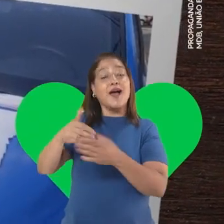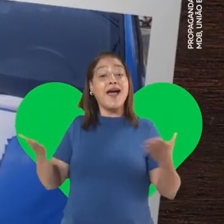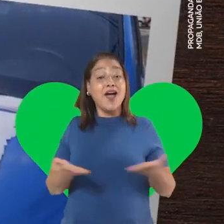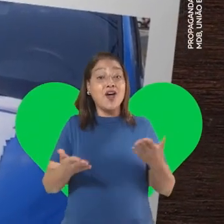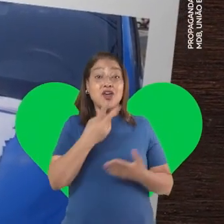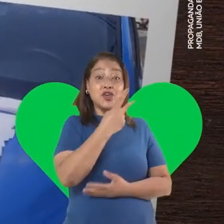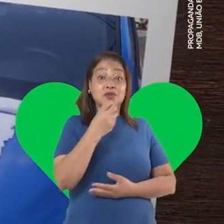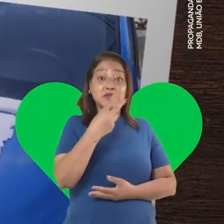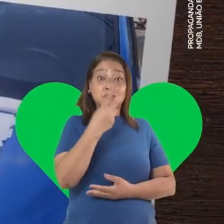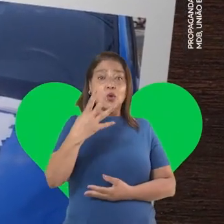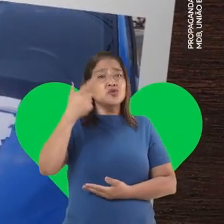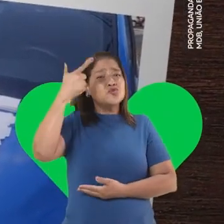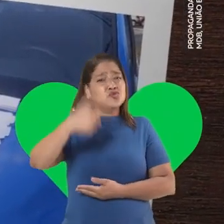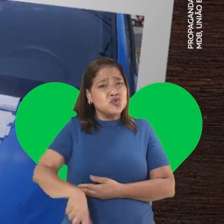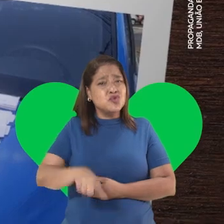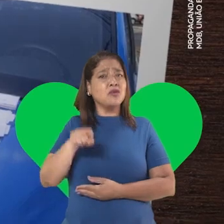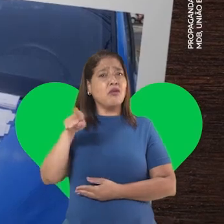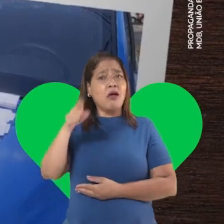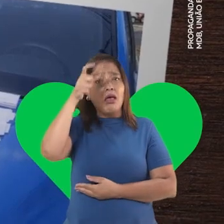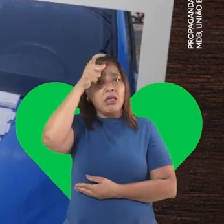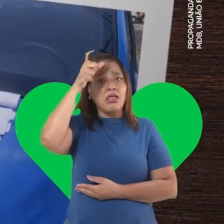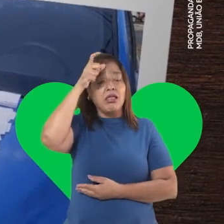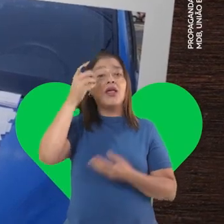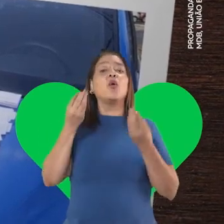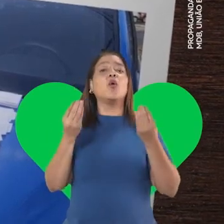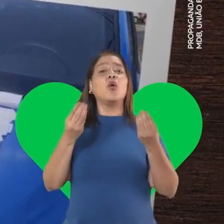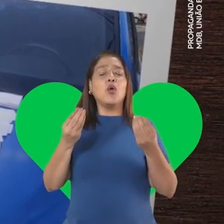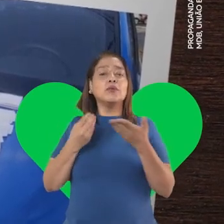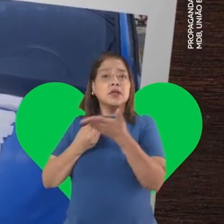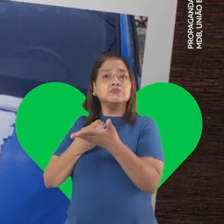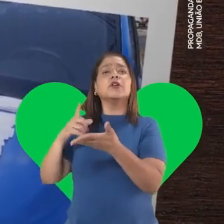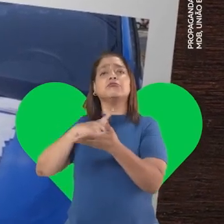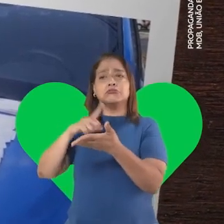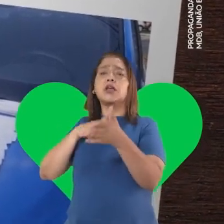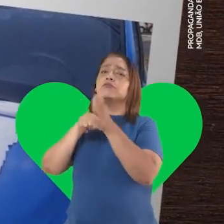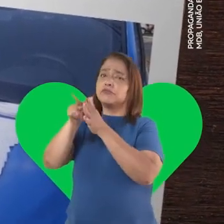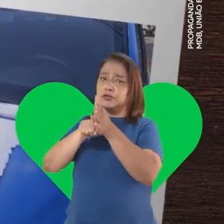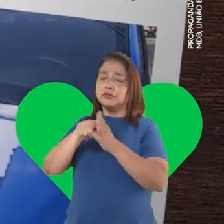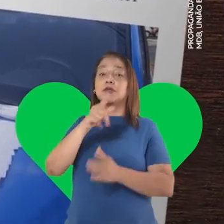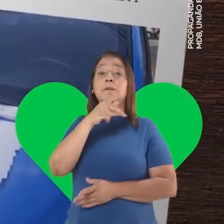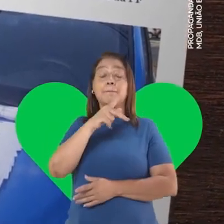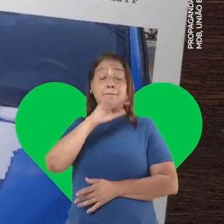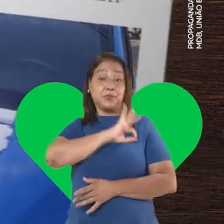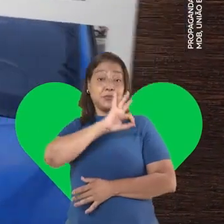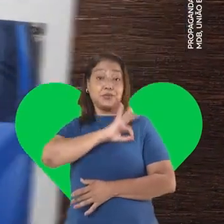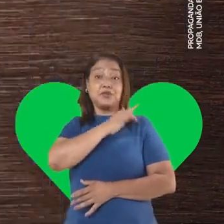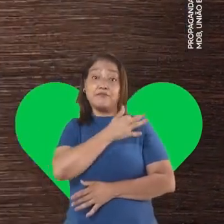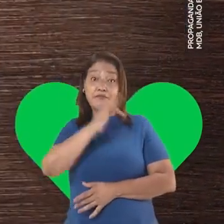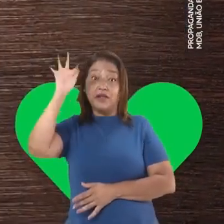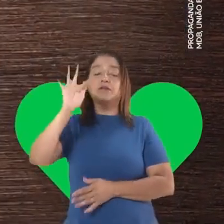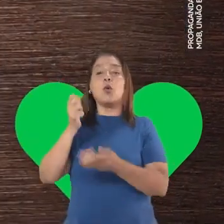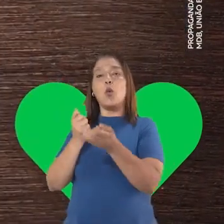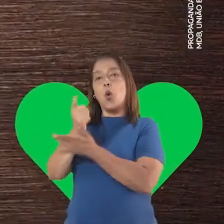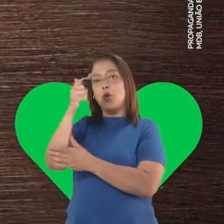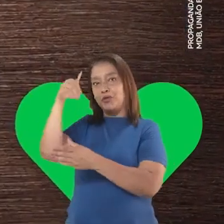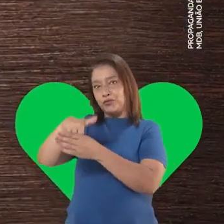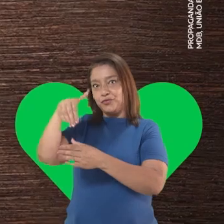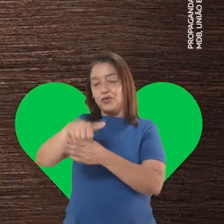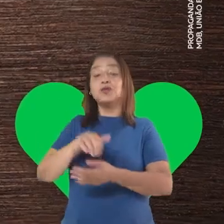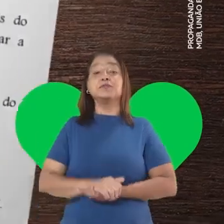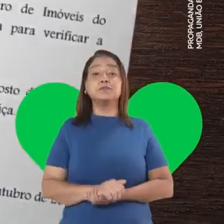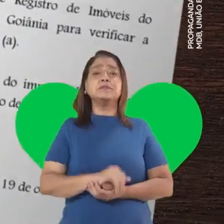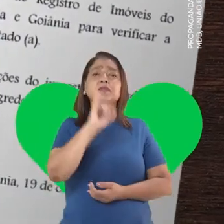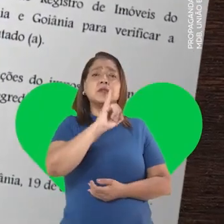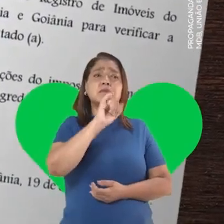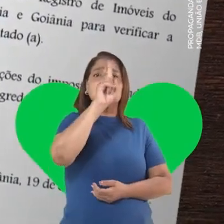olha a coincidência. Está sendo investigado novamente pela PF por compra de votos. Sonegação de